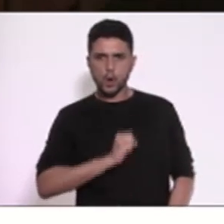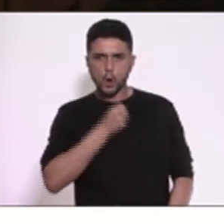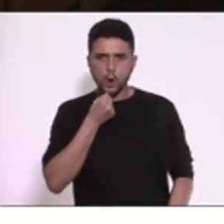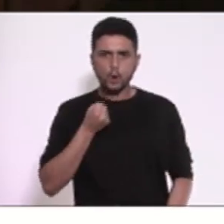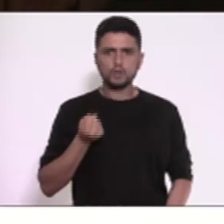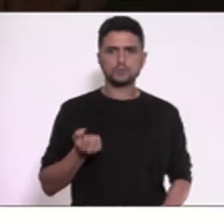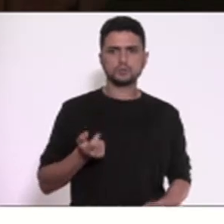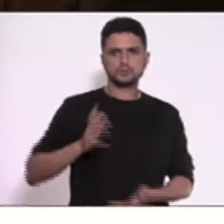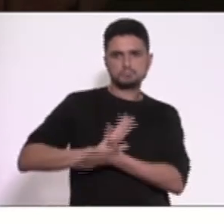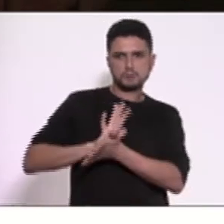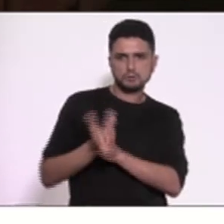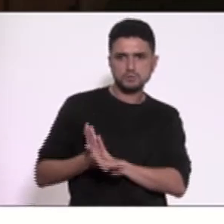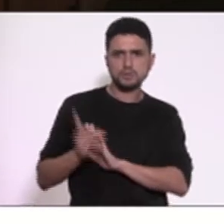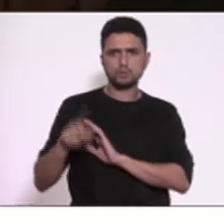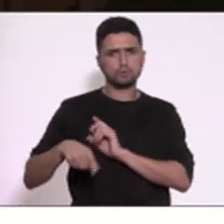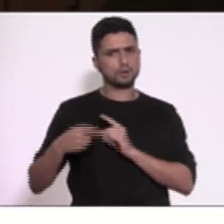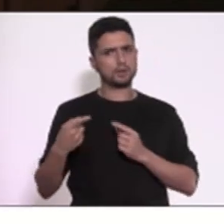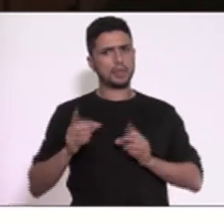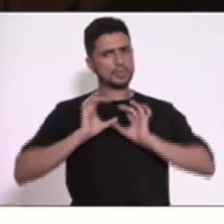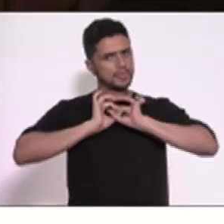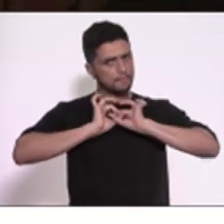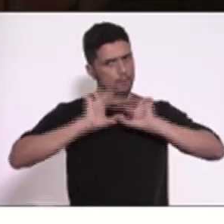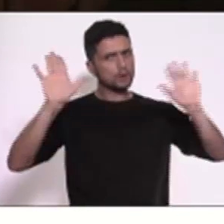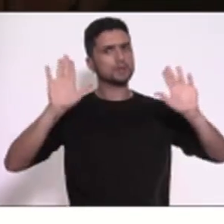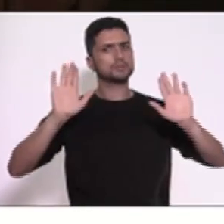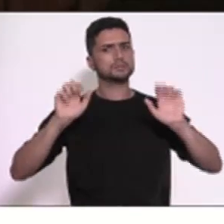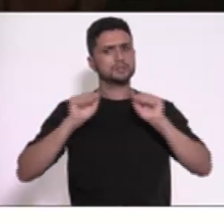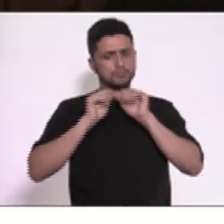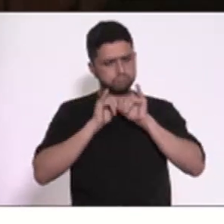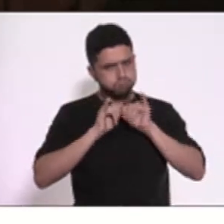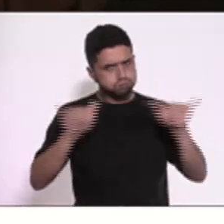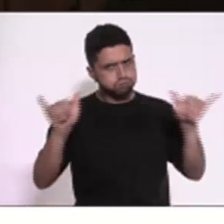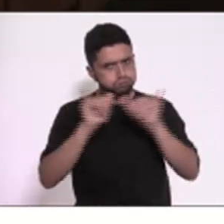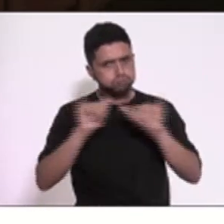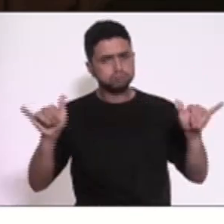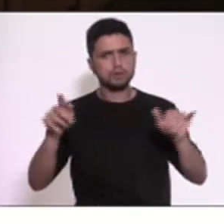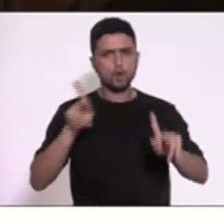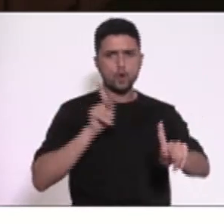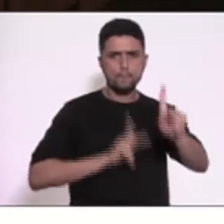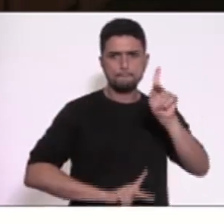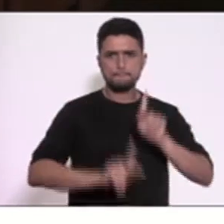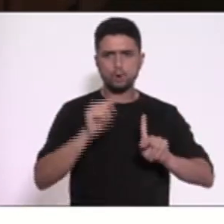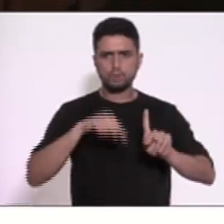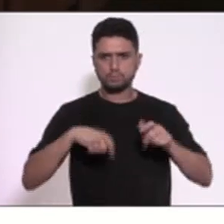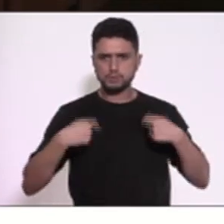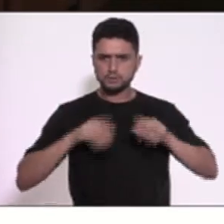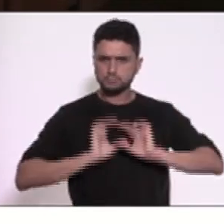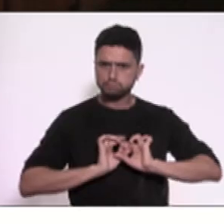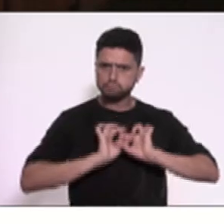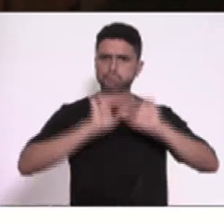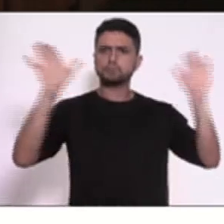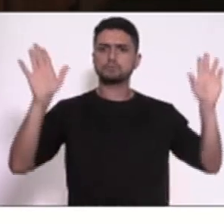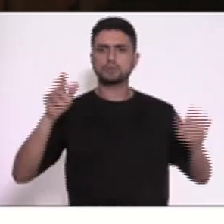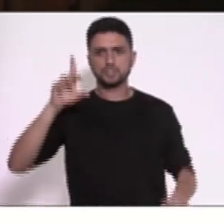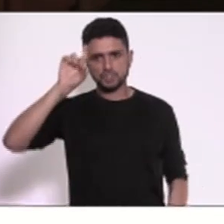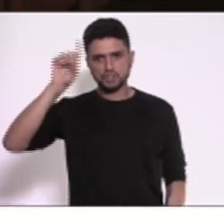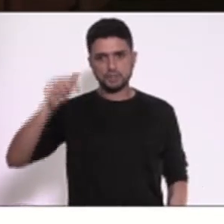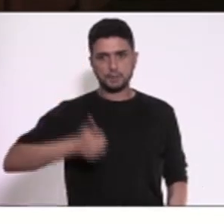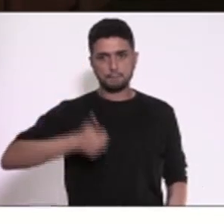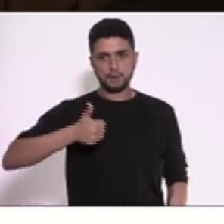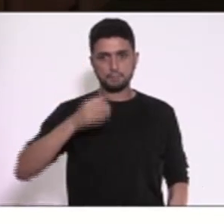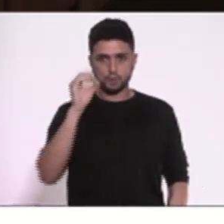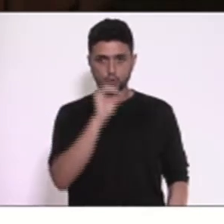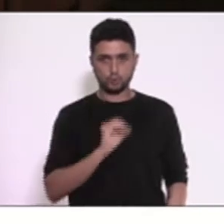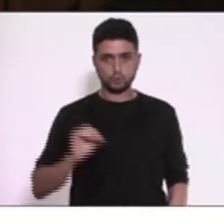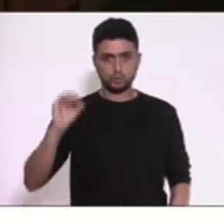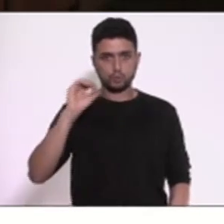com democracia, com popularização da política com o povo. Então, que façamos do dia 1º de outubro,